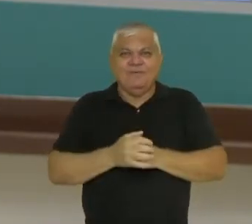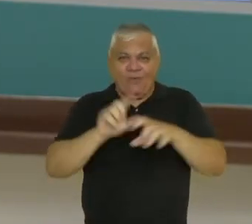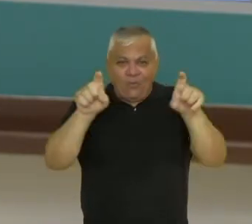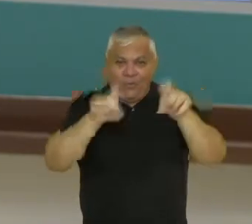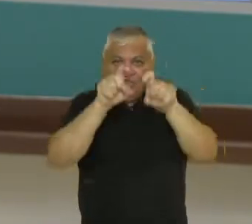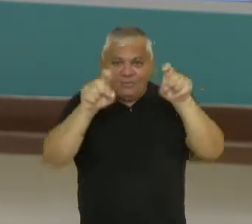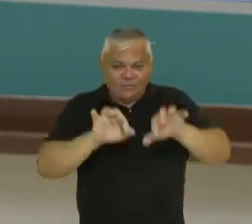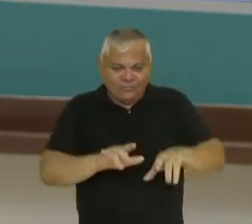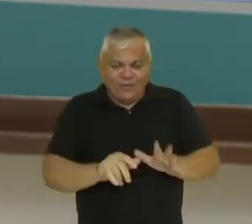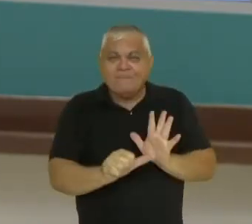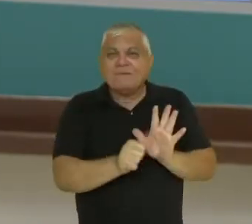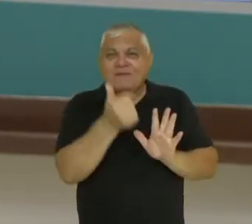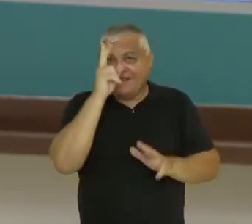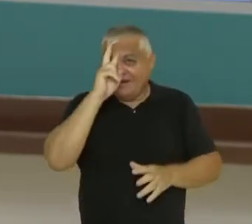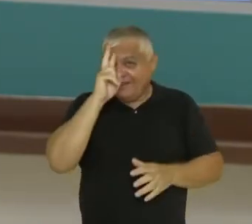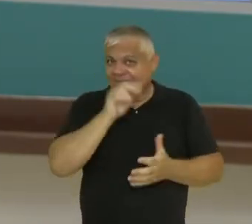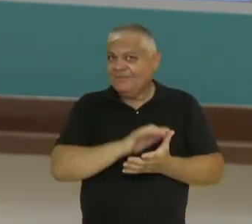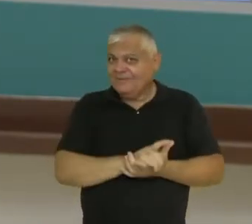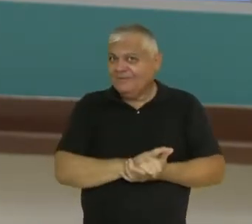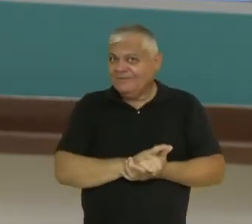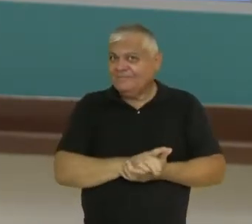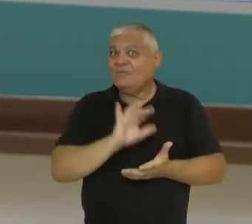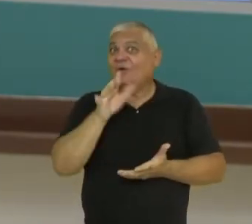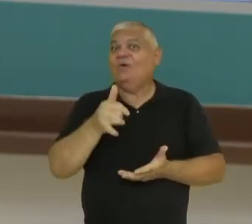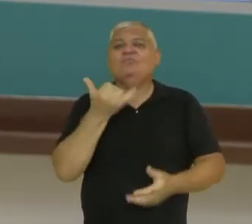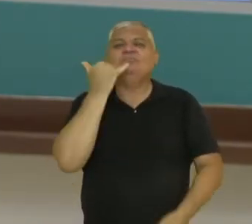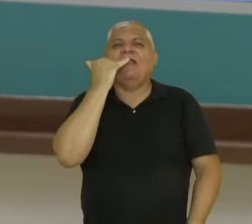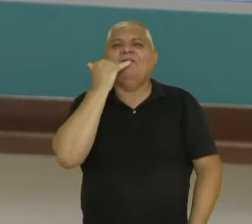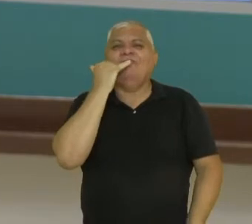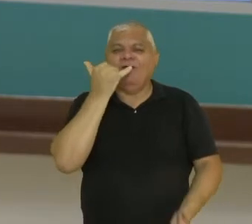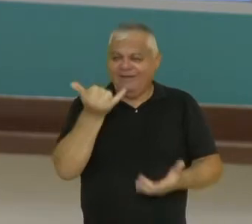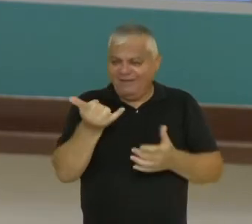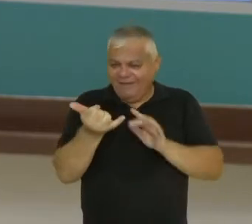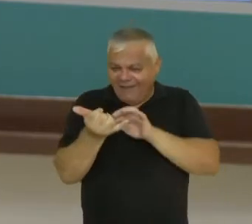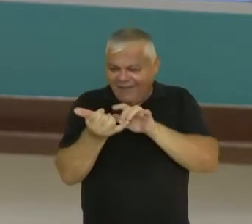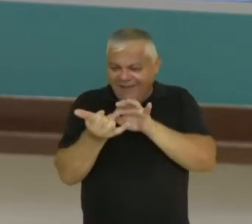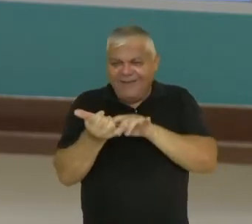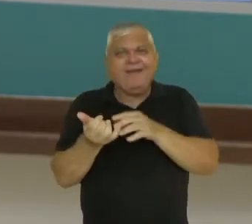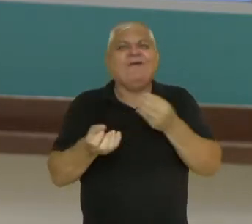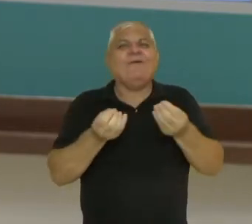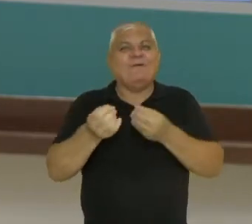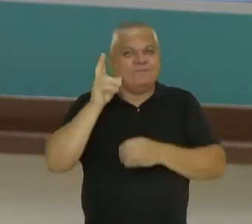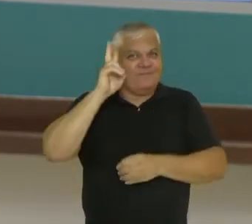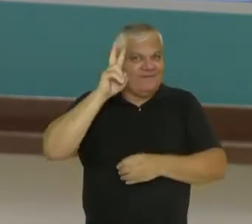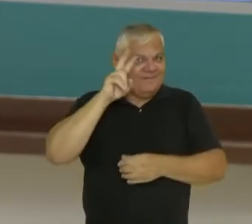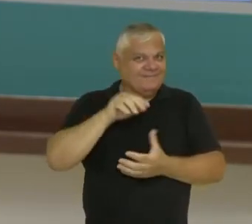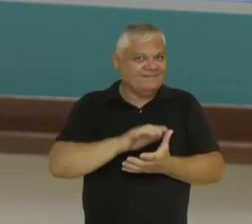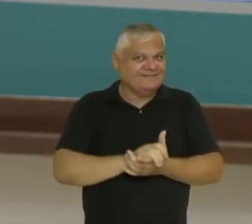computador? Ou a primeira vez que você usou um smartphone? Será que você tem essa lembrança?